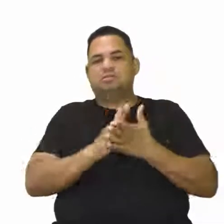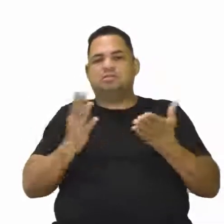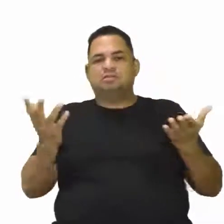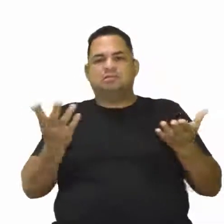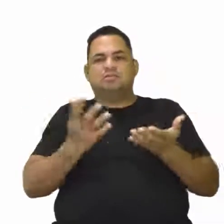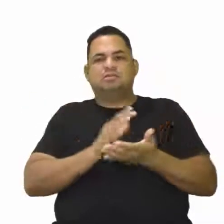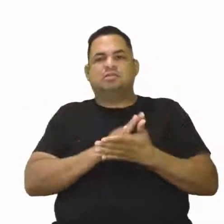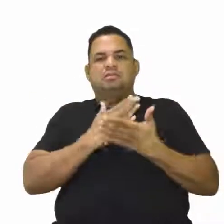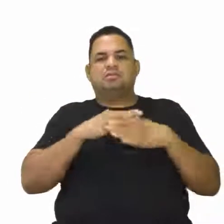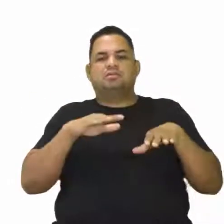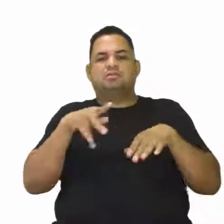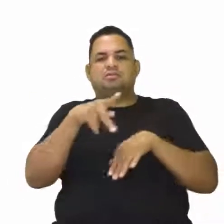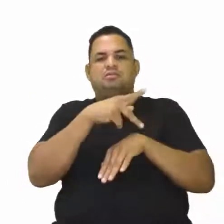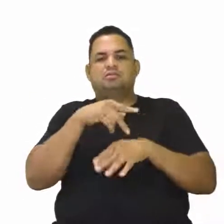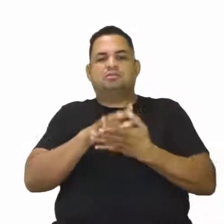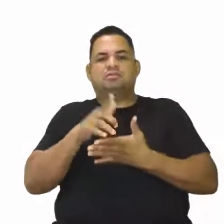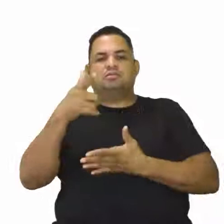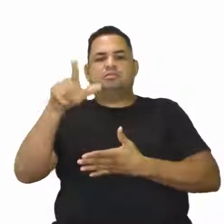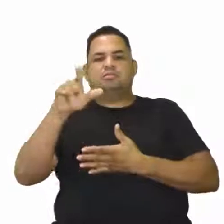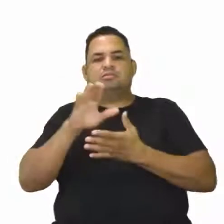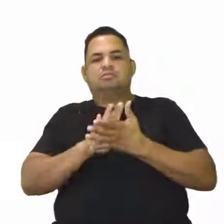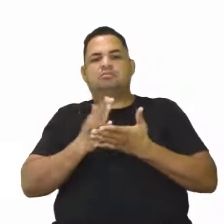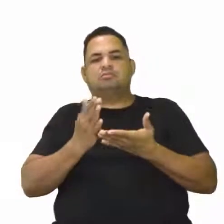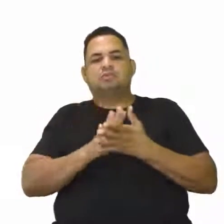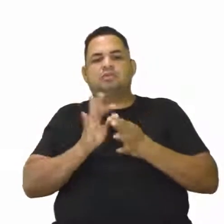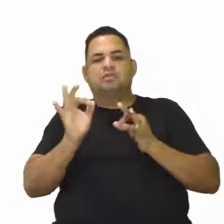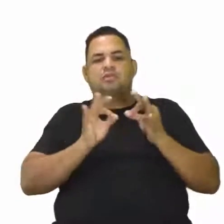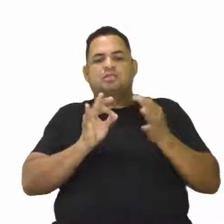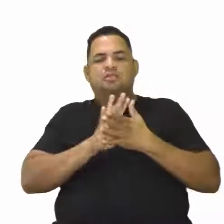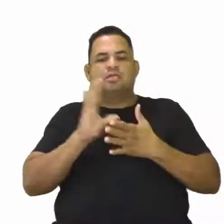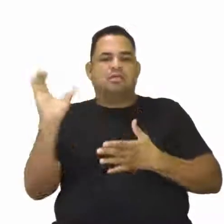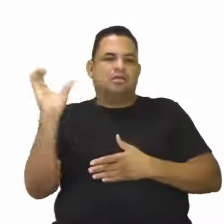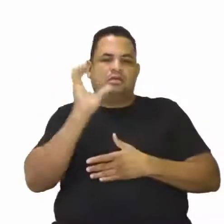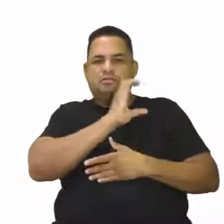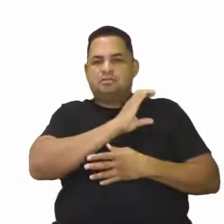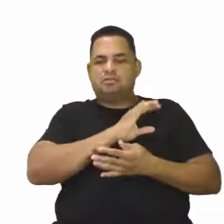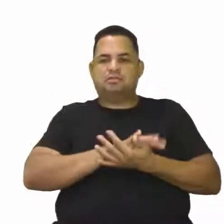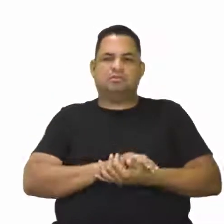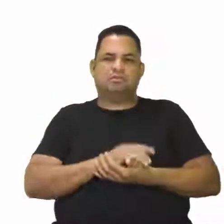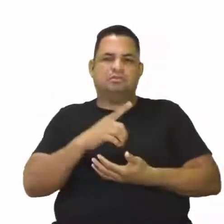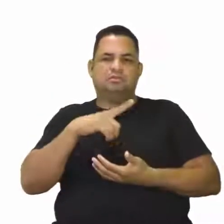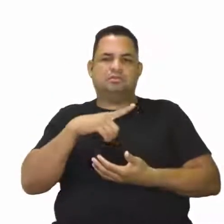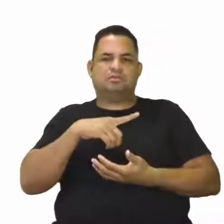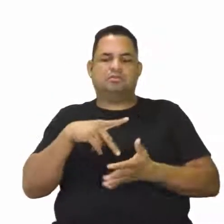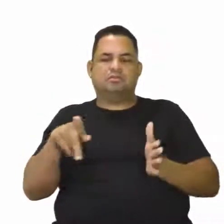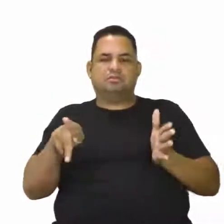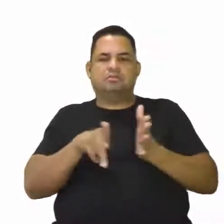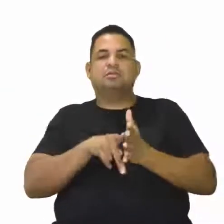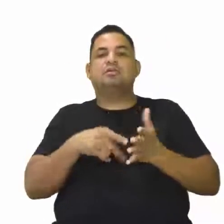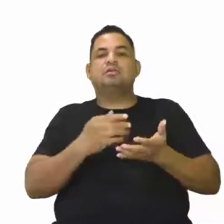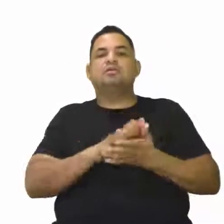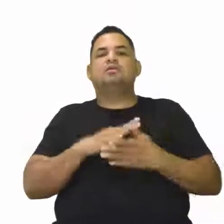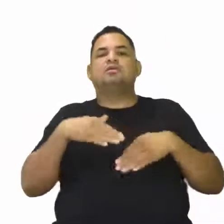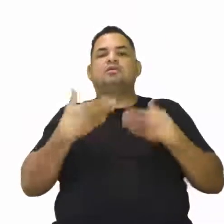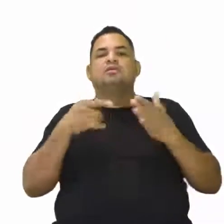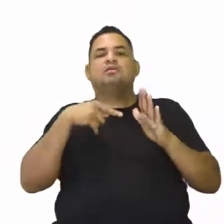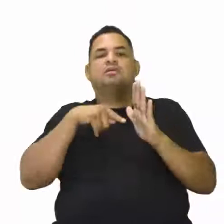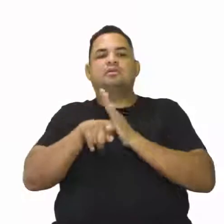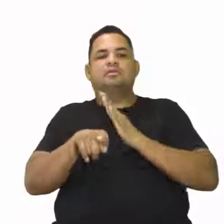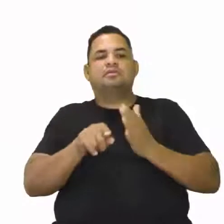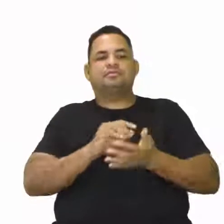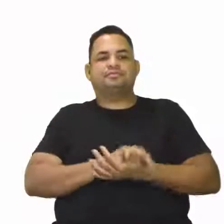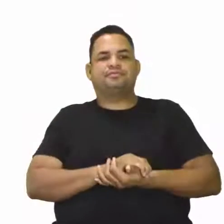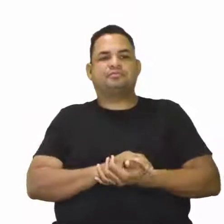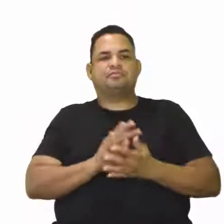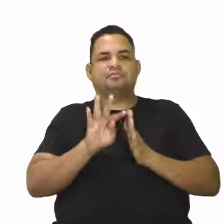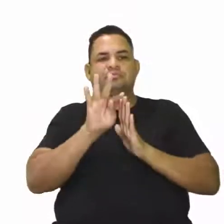devaste o país, eles conseguem se reerguer muito rápido. É, eles têm essas particularidades. E qual é a pergunta?